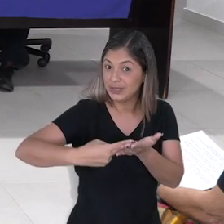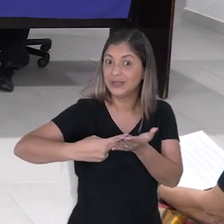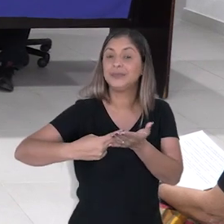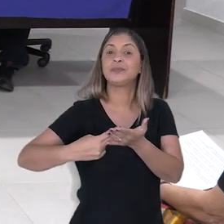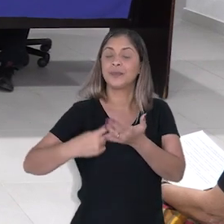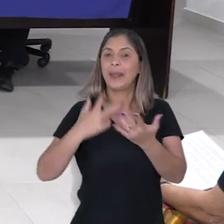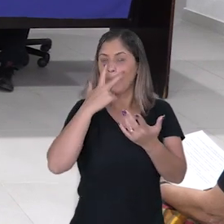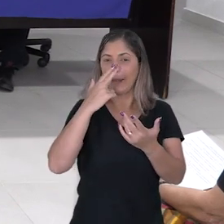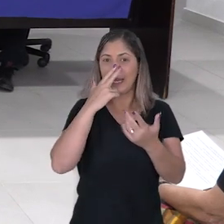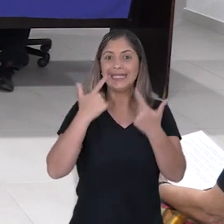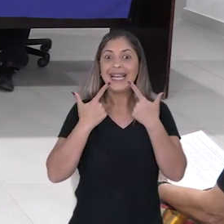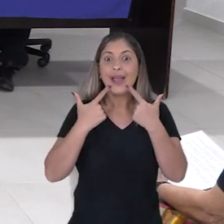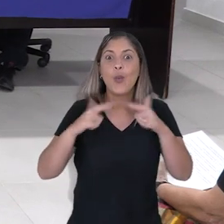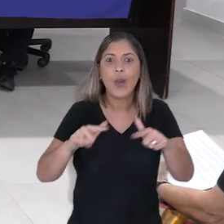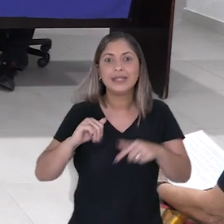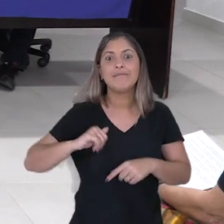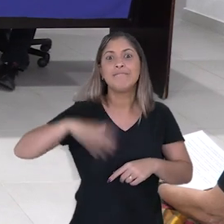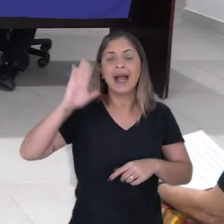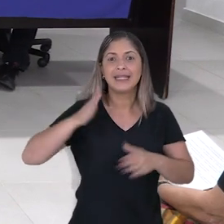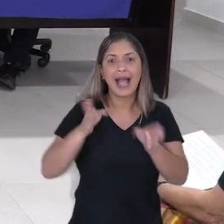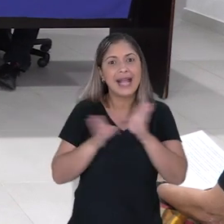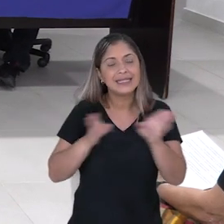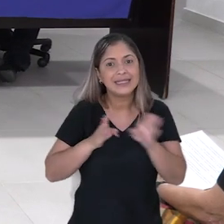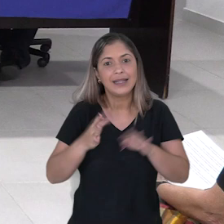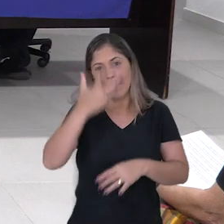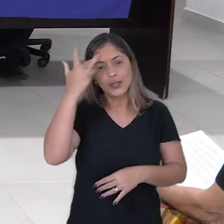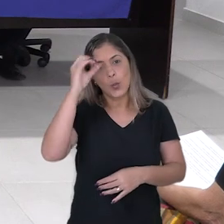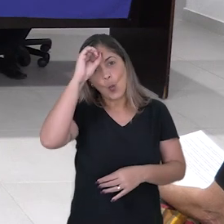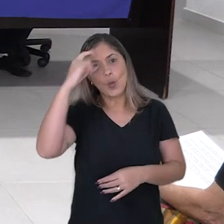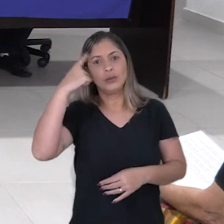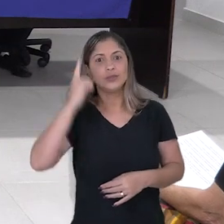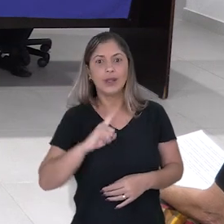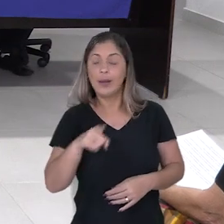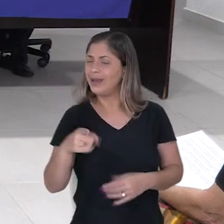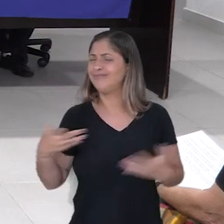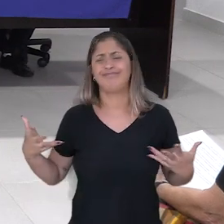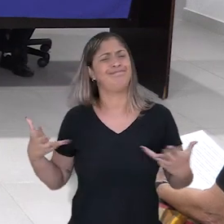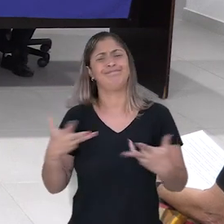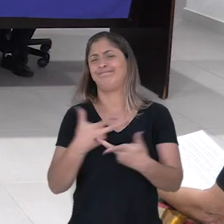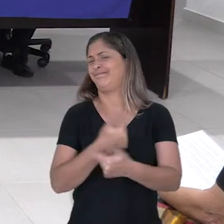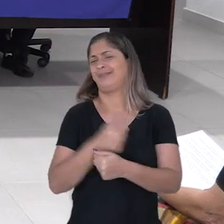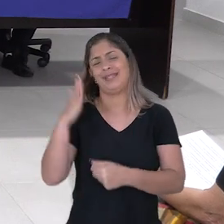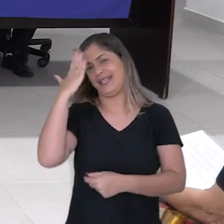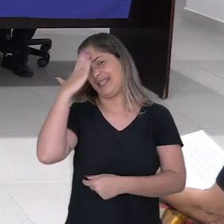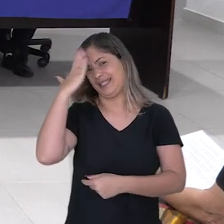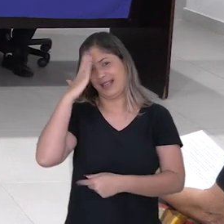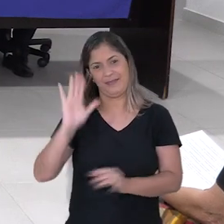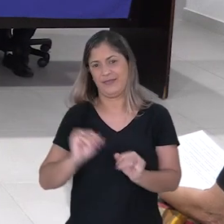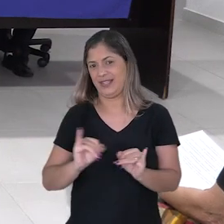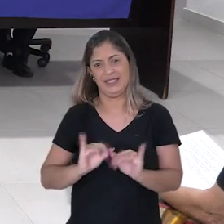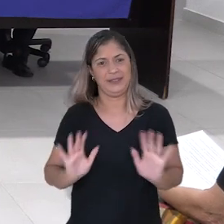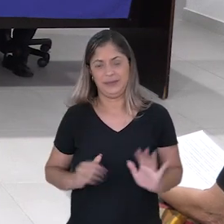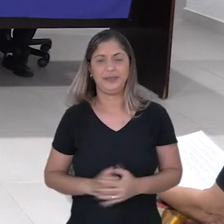uma linguagem acessível aos leigos é o que eles sabem fazer, assim, de olhos fechados mesmo.